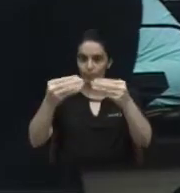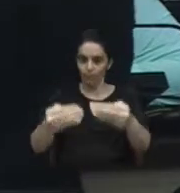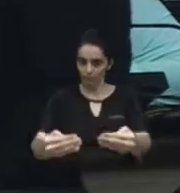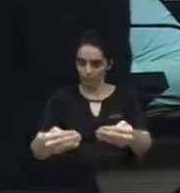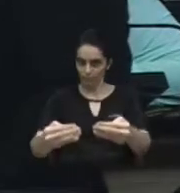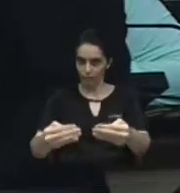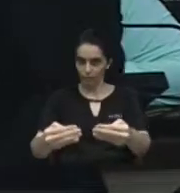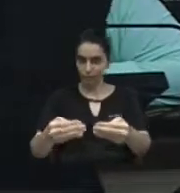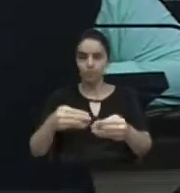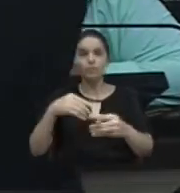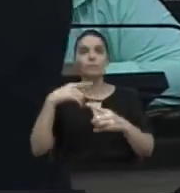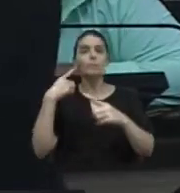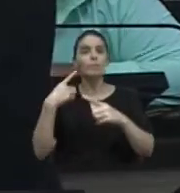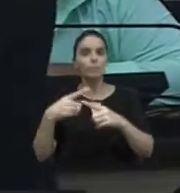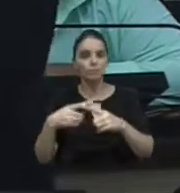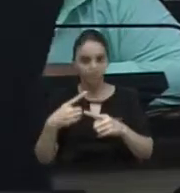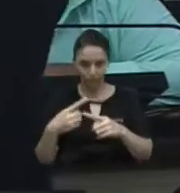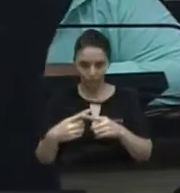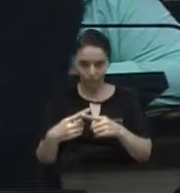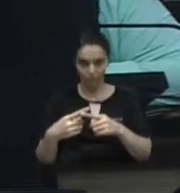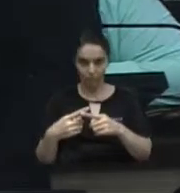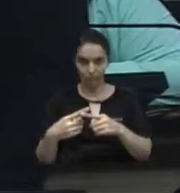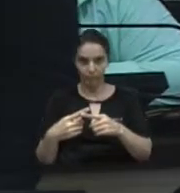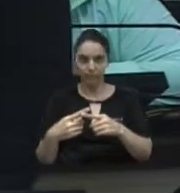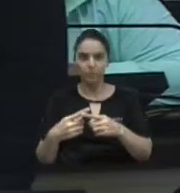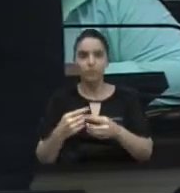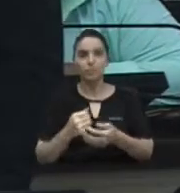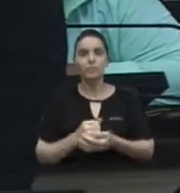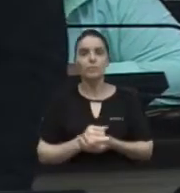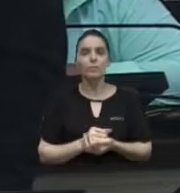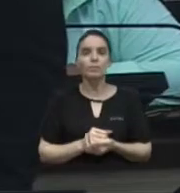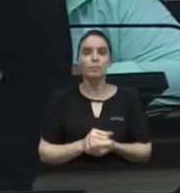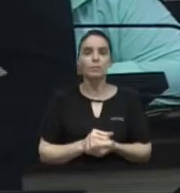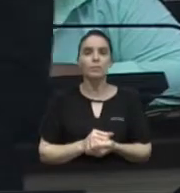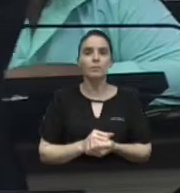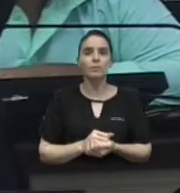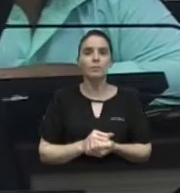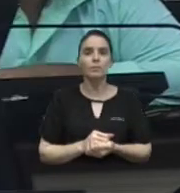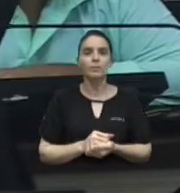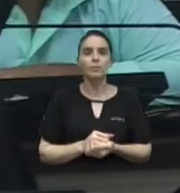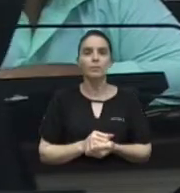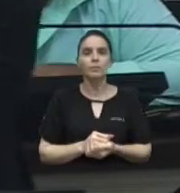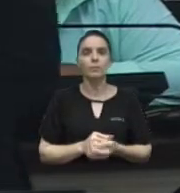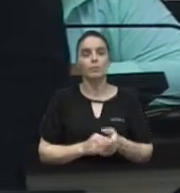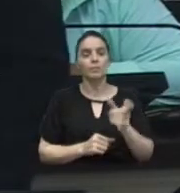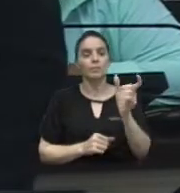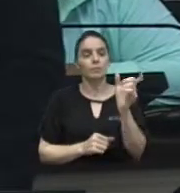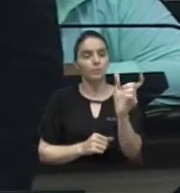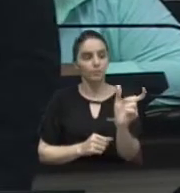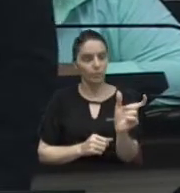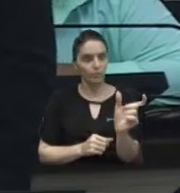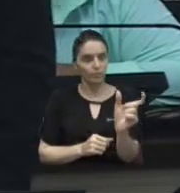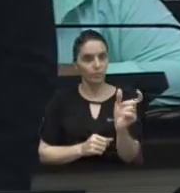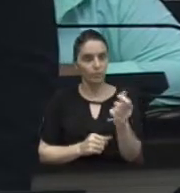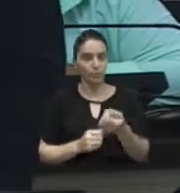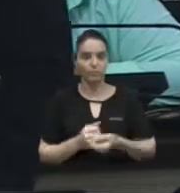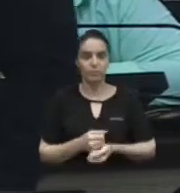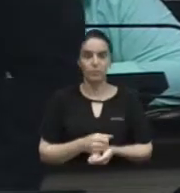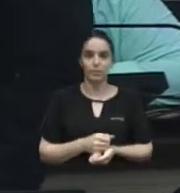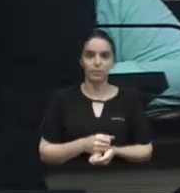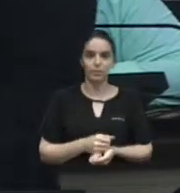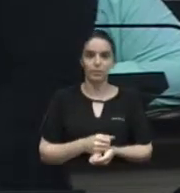apenas perlustrando a pequenina palavra nefasta, quanto mais no que